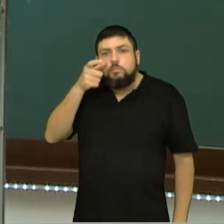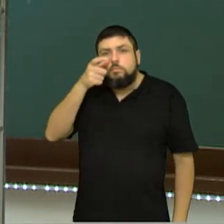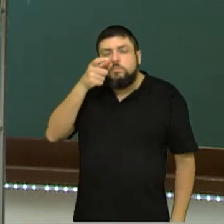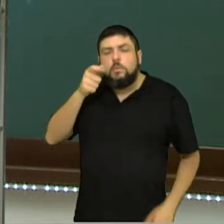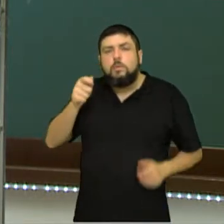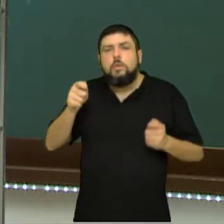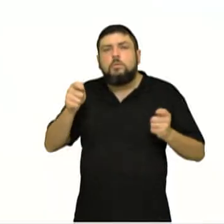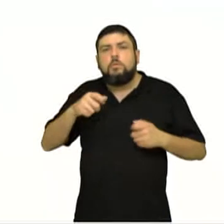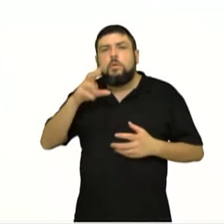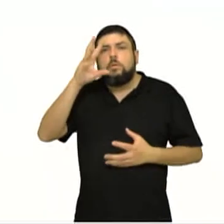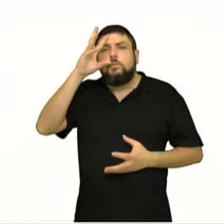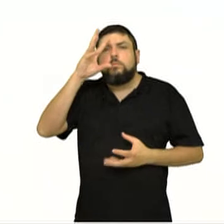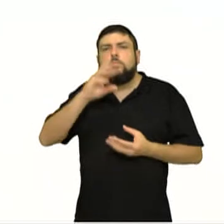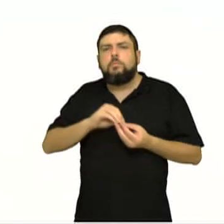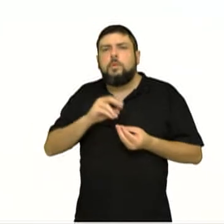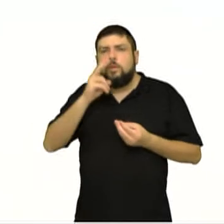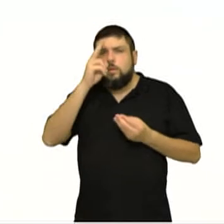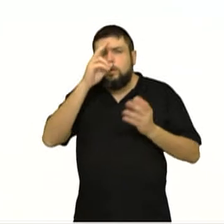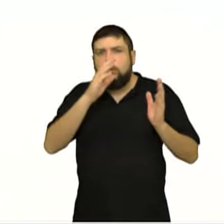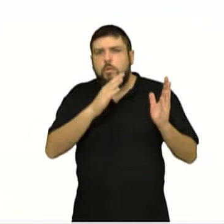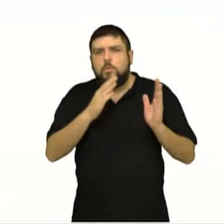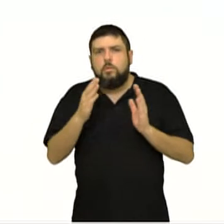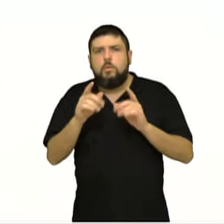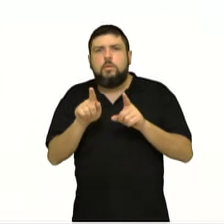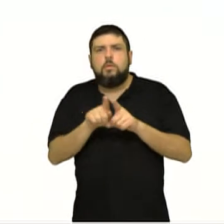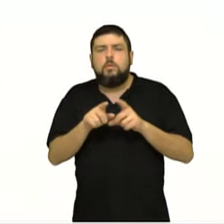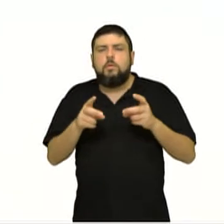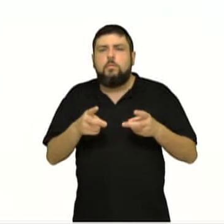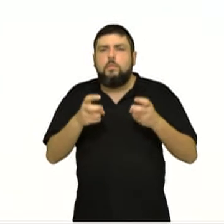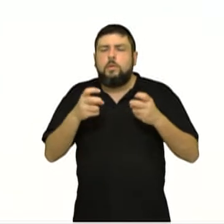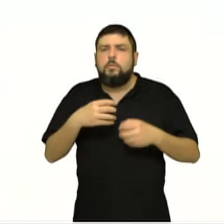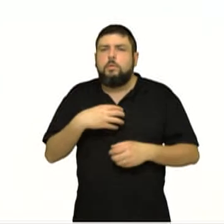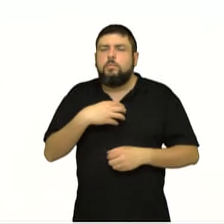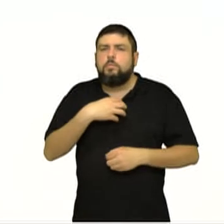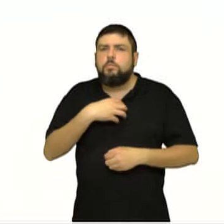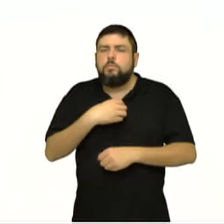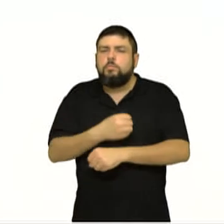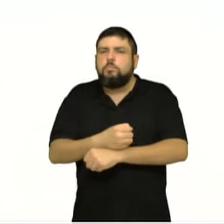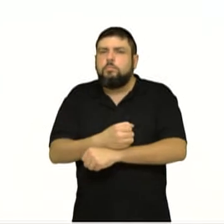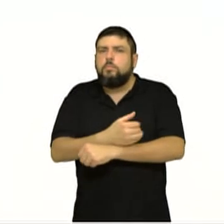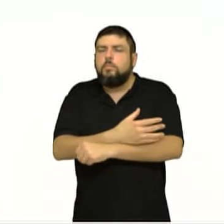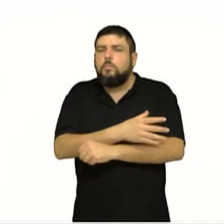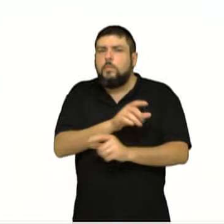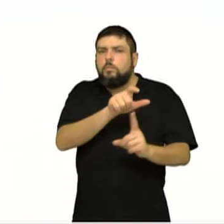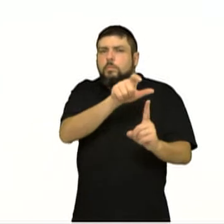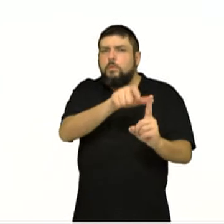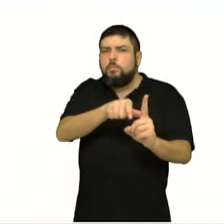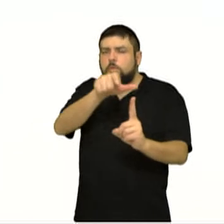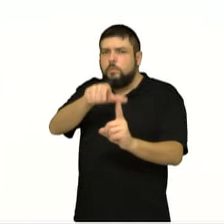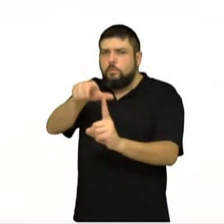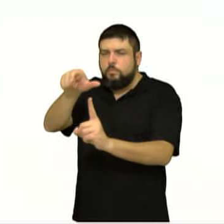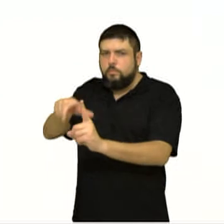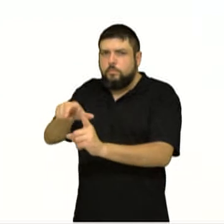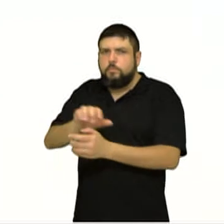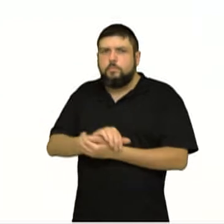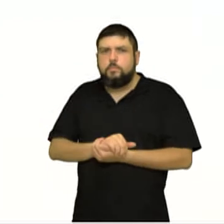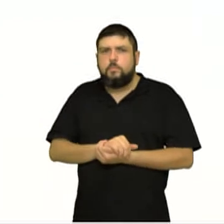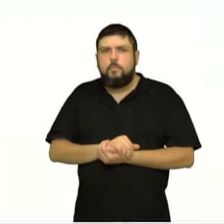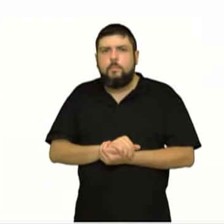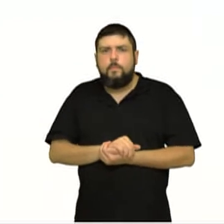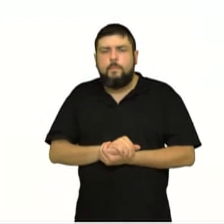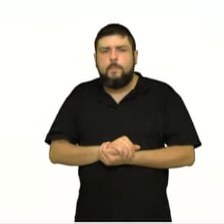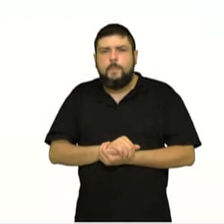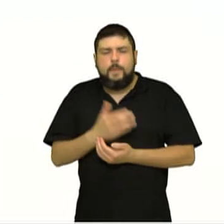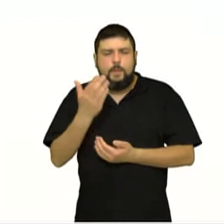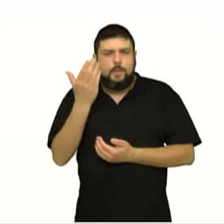até perceber os sentimentos dos personagens. No princípio da história do cinema, quando o cinema surgiu, deu